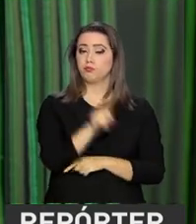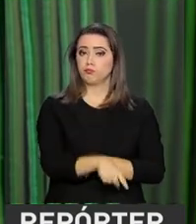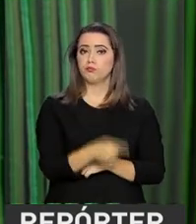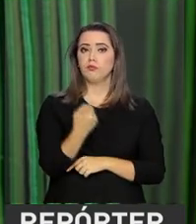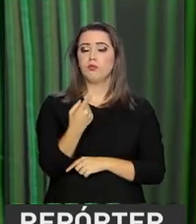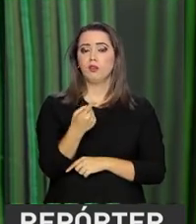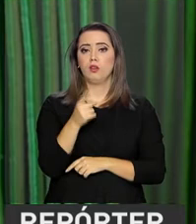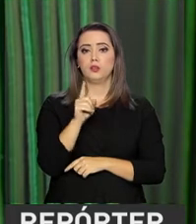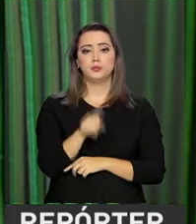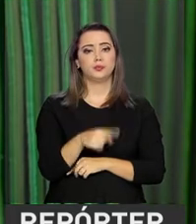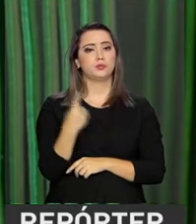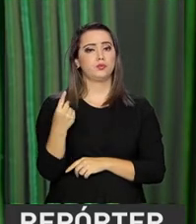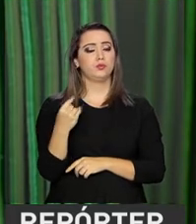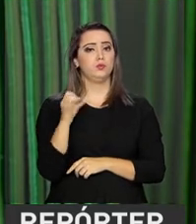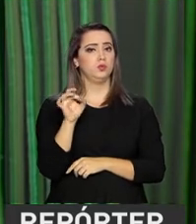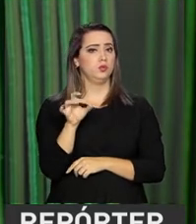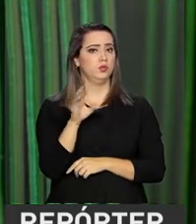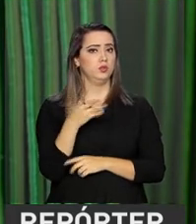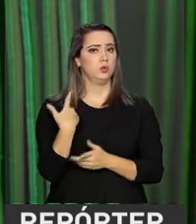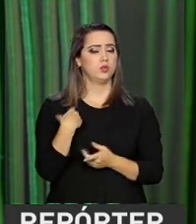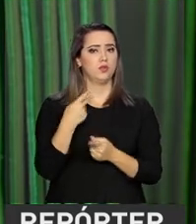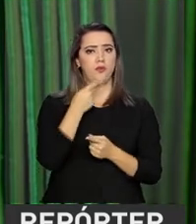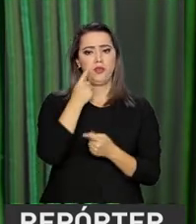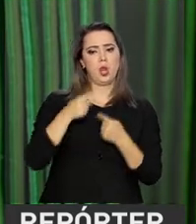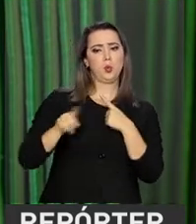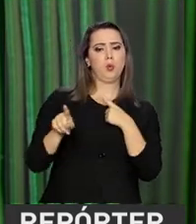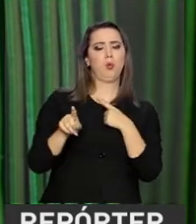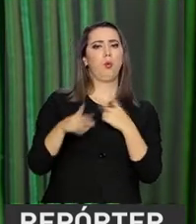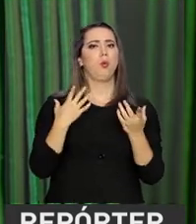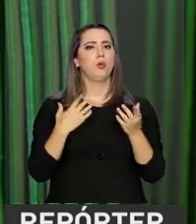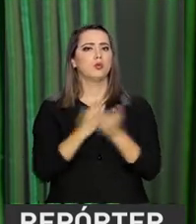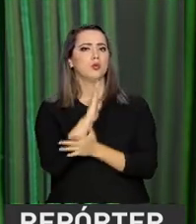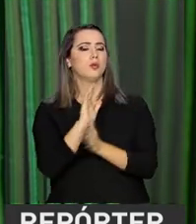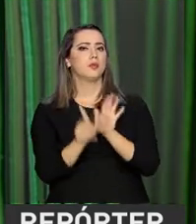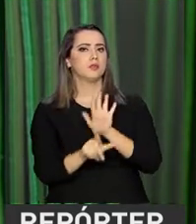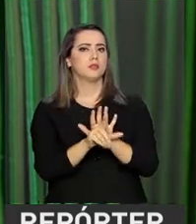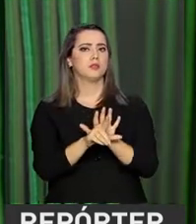não é um fundamento para negar a aprovação à reforma da Previdência.